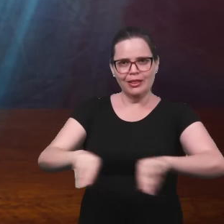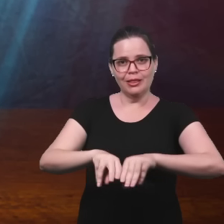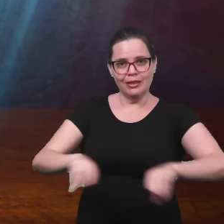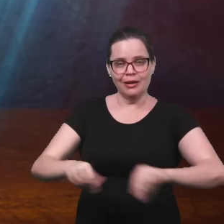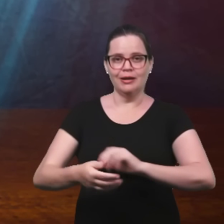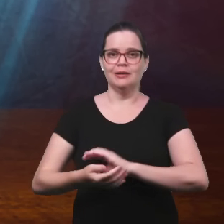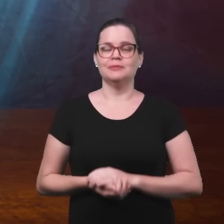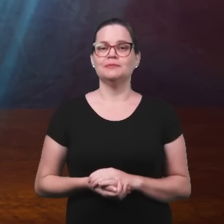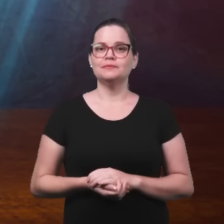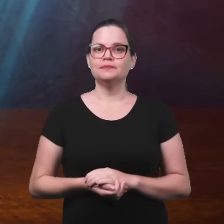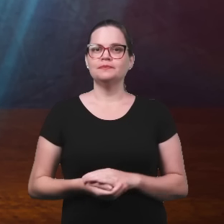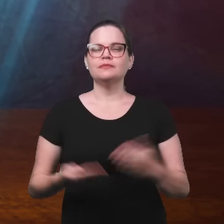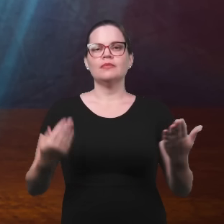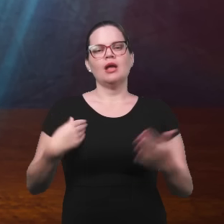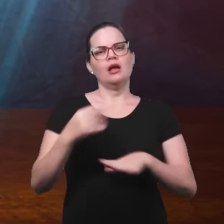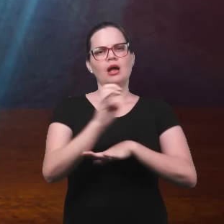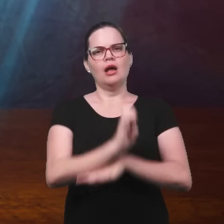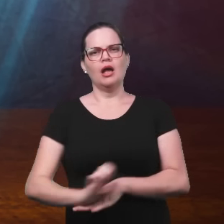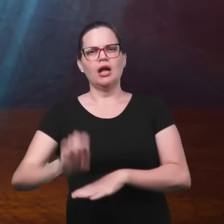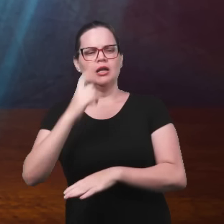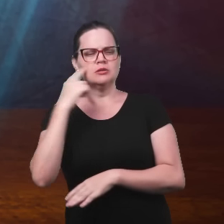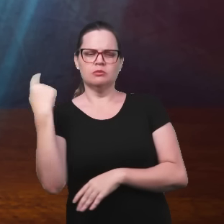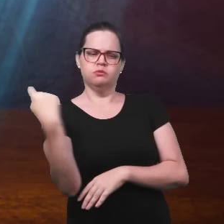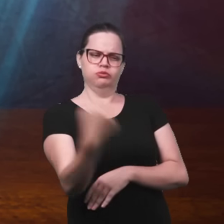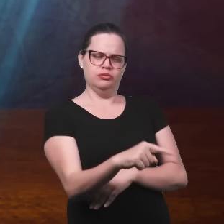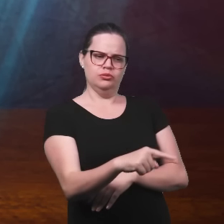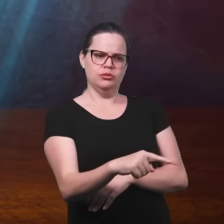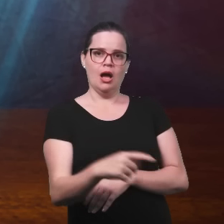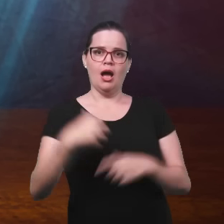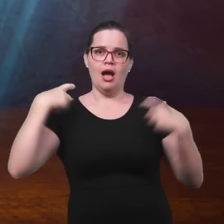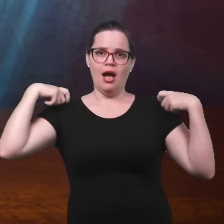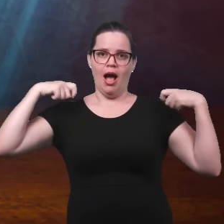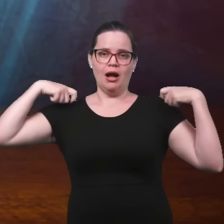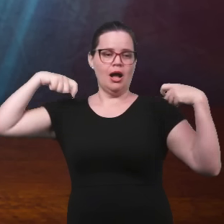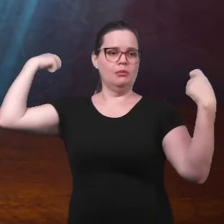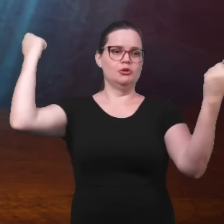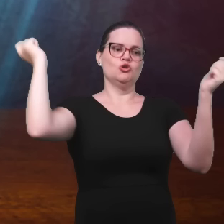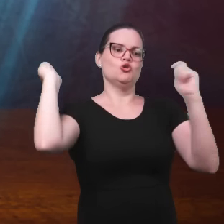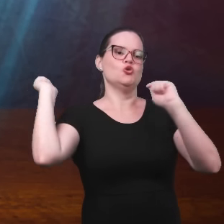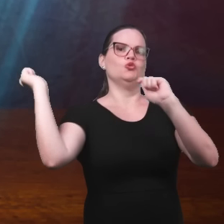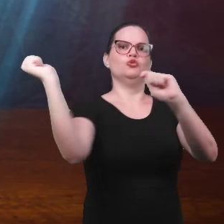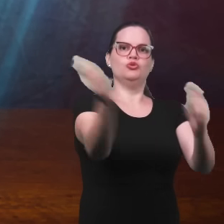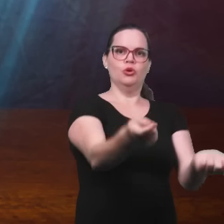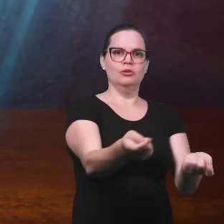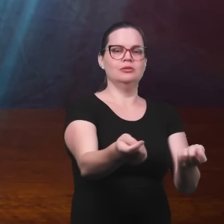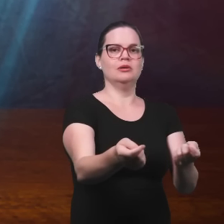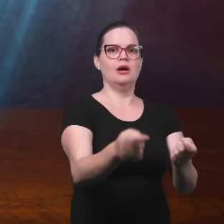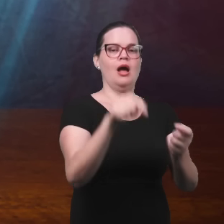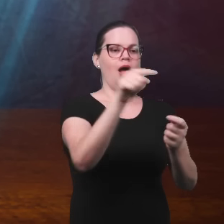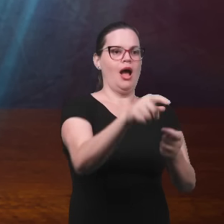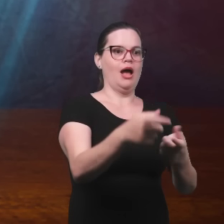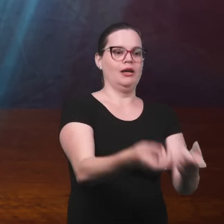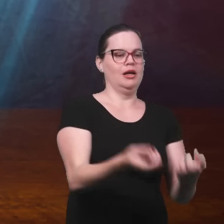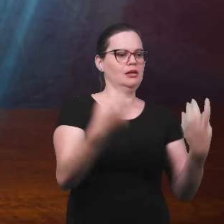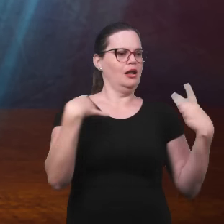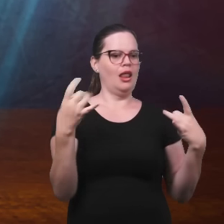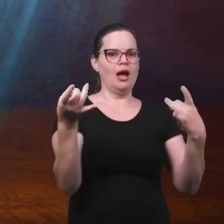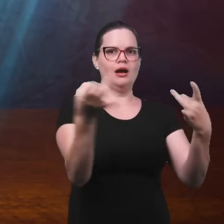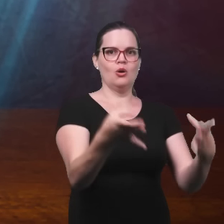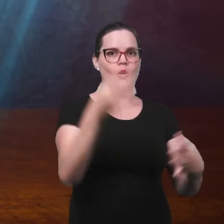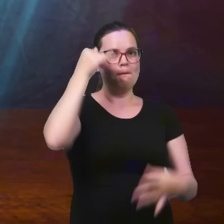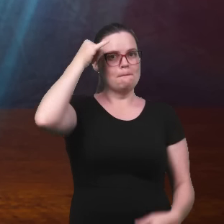E Elias passou por ele e lançou a sua capa sobre ele. Então deixou ele os bois e